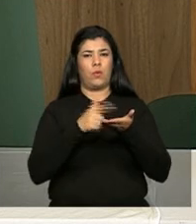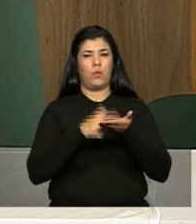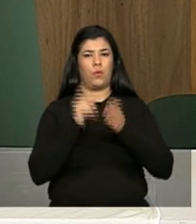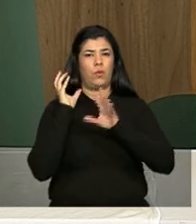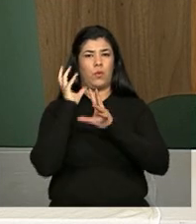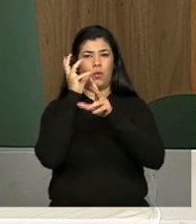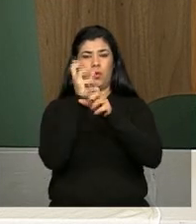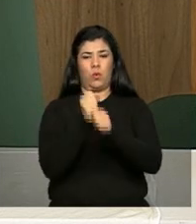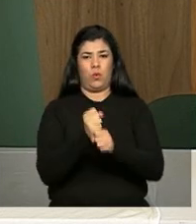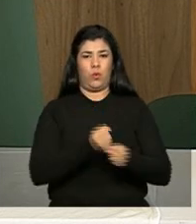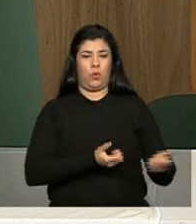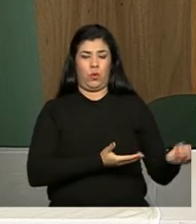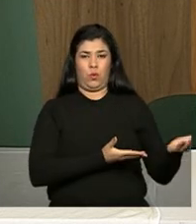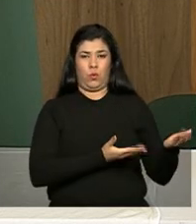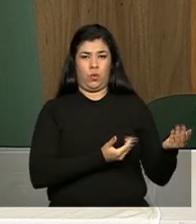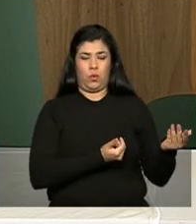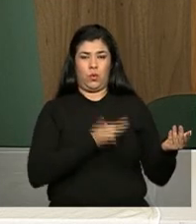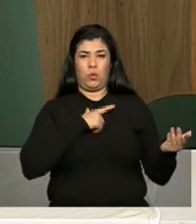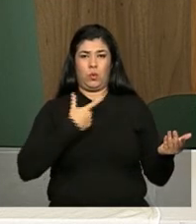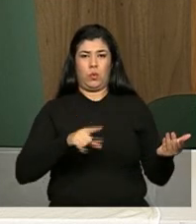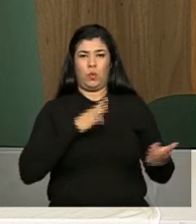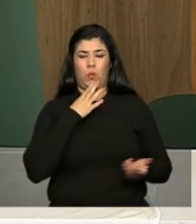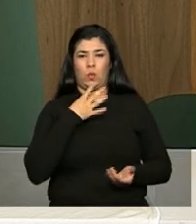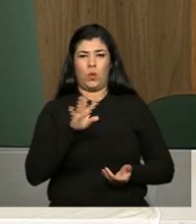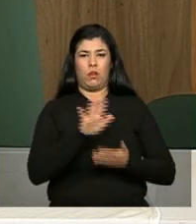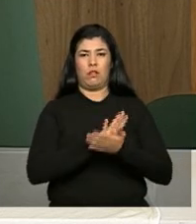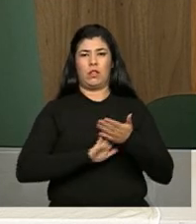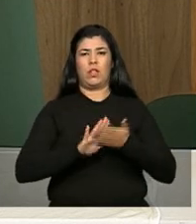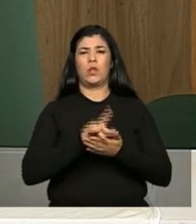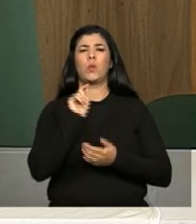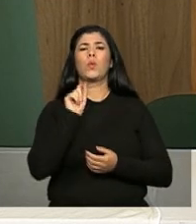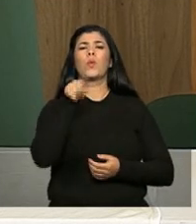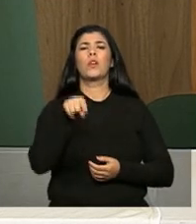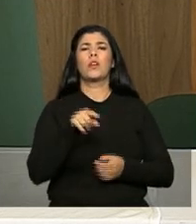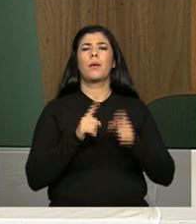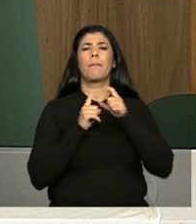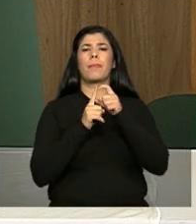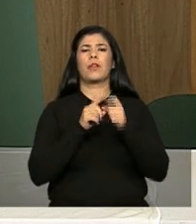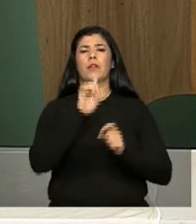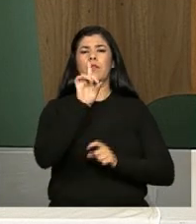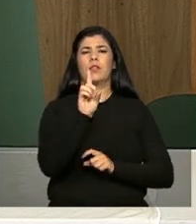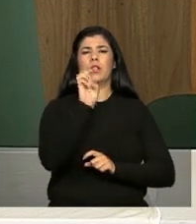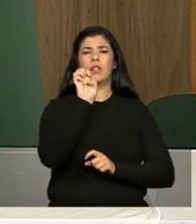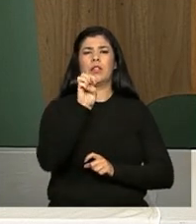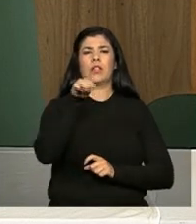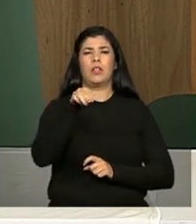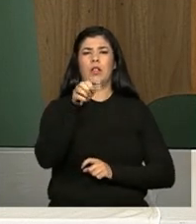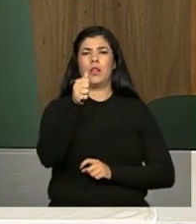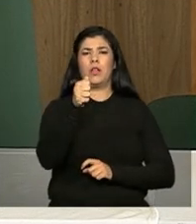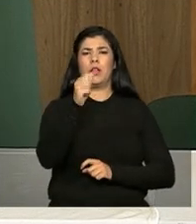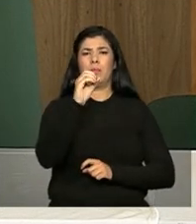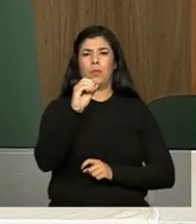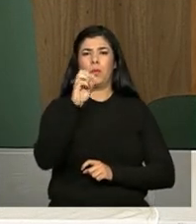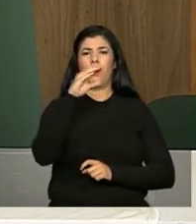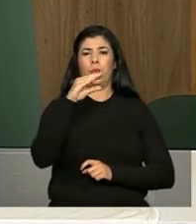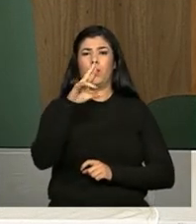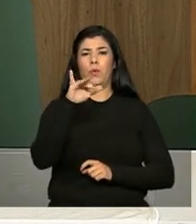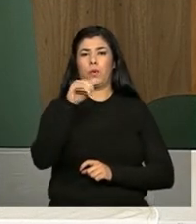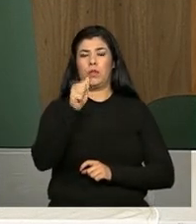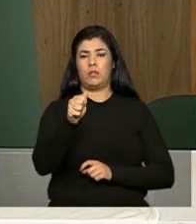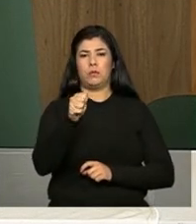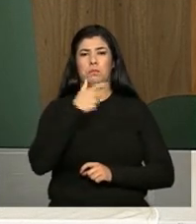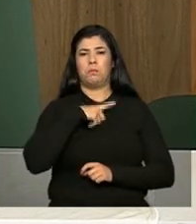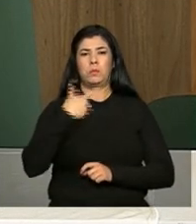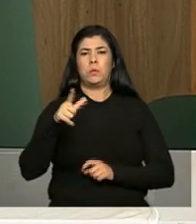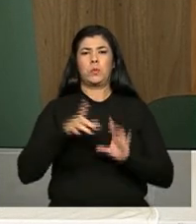nós não conhecíamos a democracia nunca tinham tido a experiência de a democracia havia partir dos livros não podia votar não tinha a liberdade